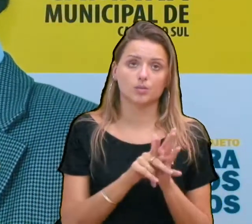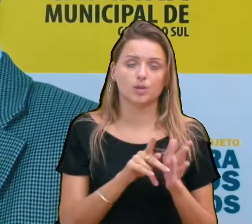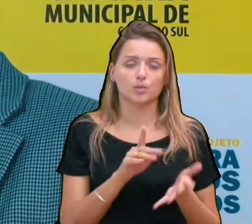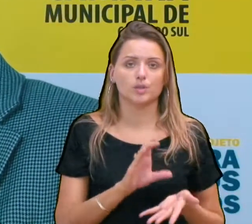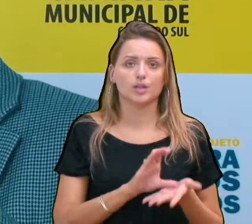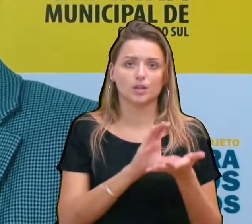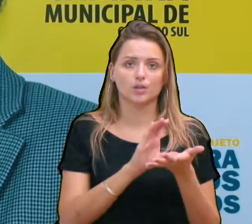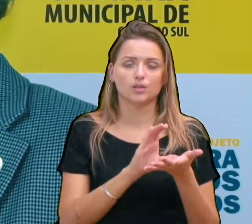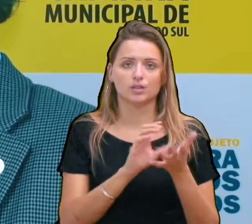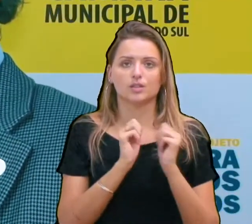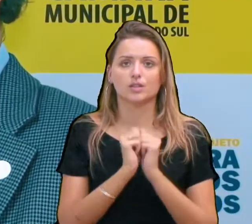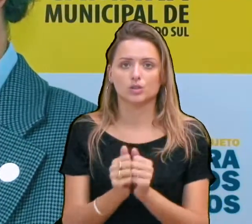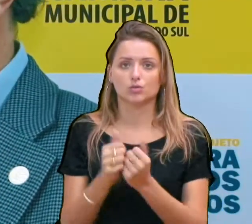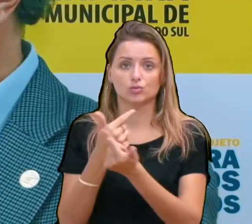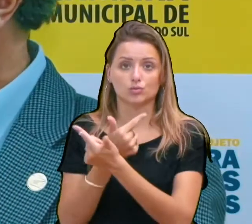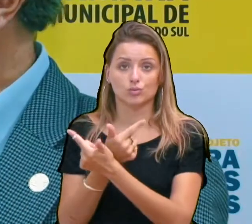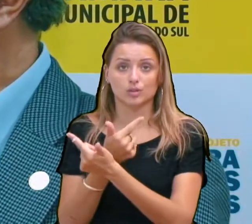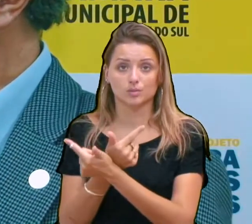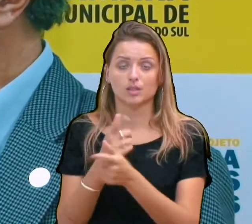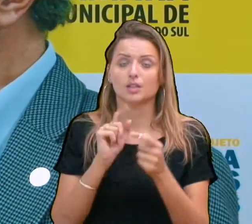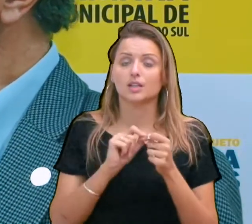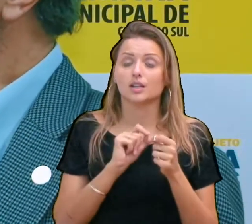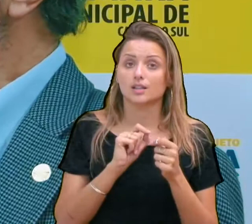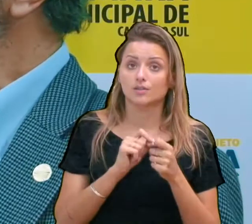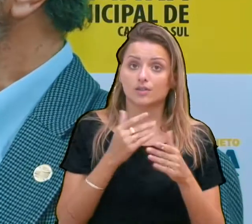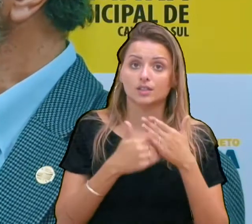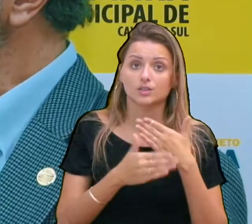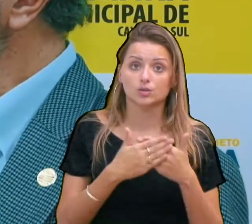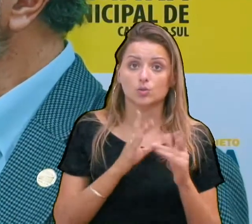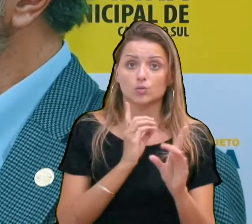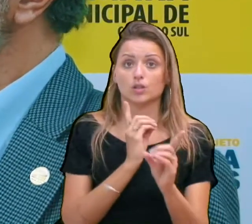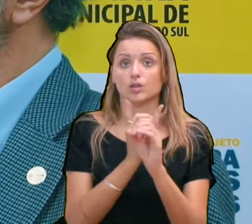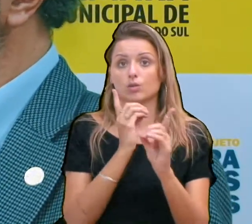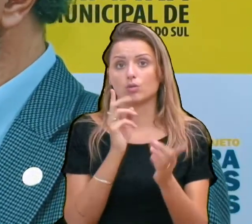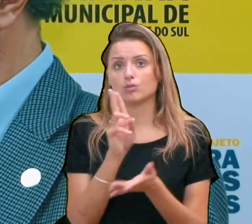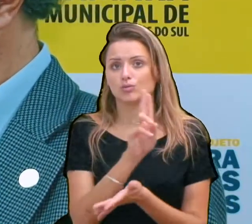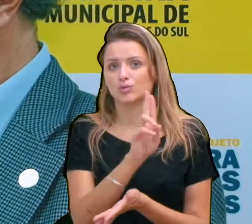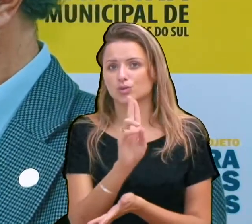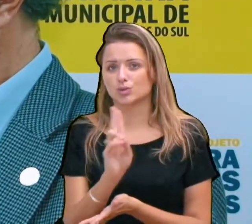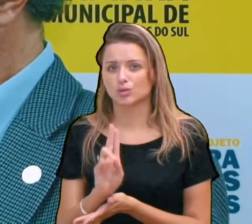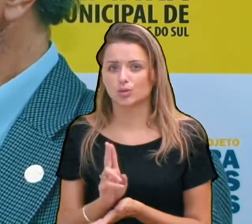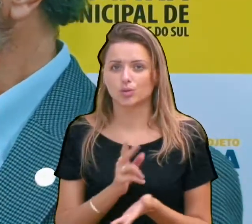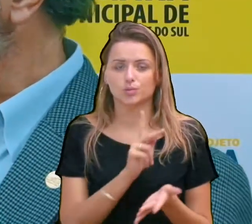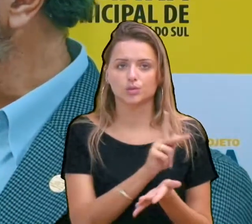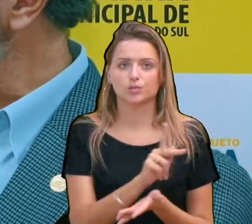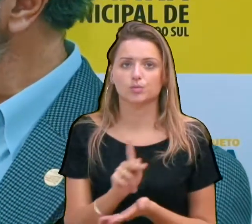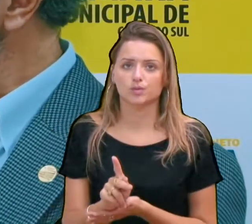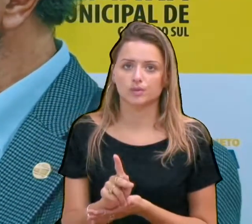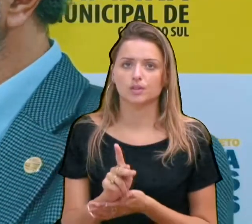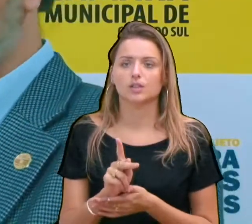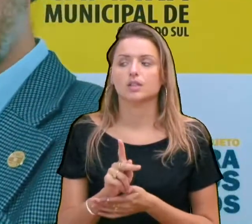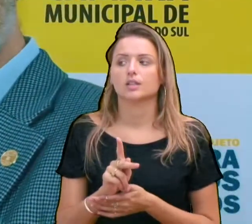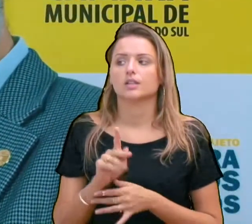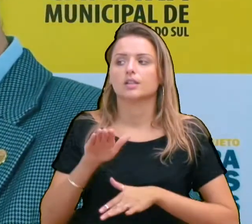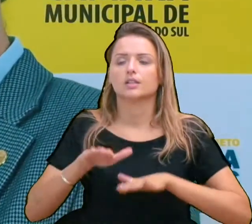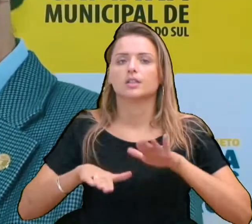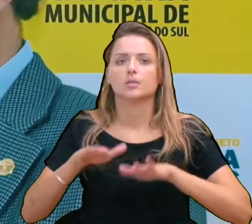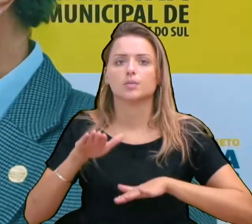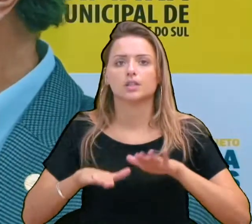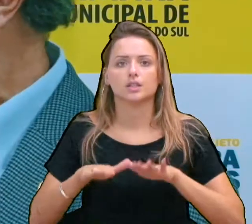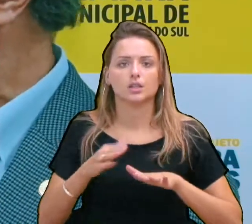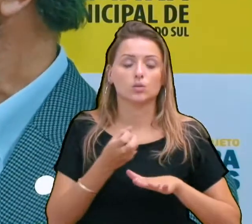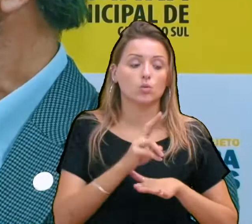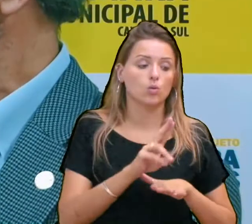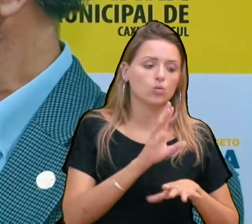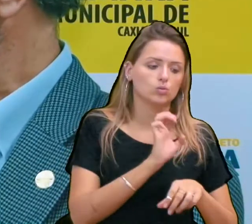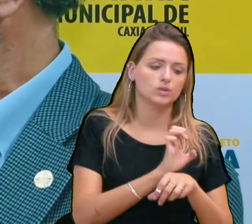de Educação, junto com a ISMED, é que fazem esse encontro de nomes de professores, conforme as necessidades ou do